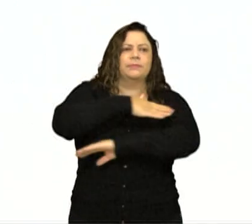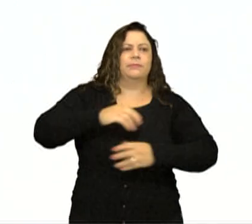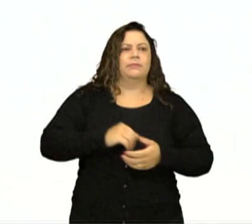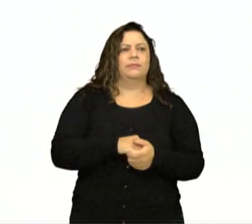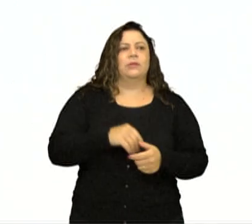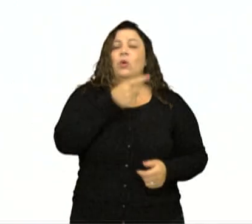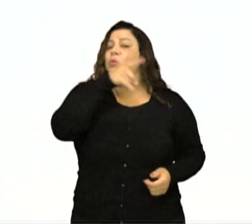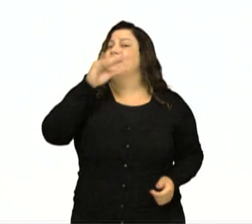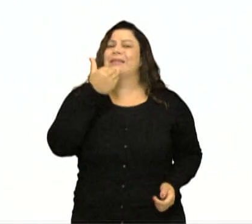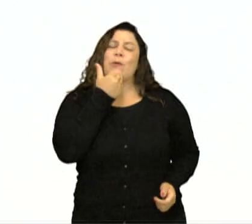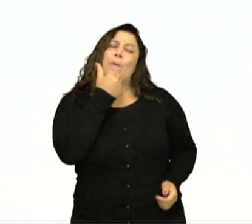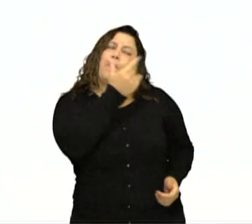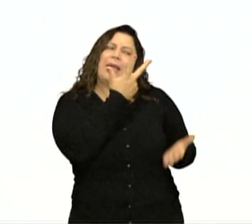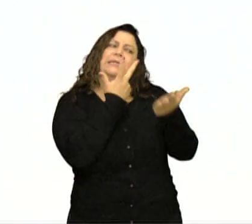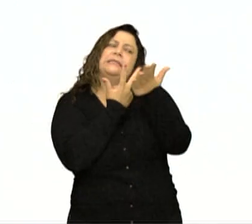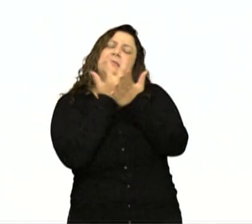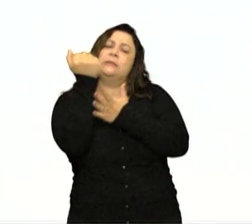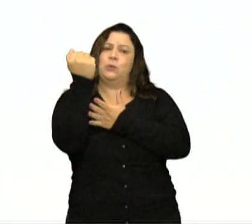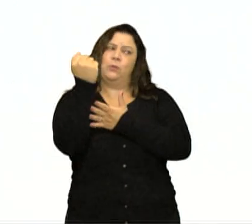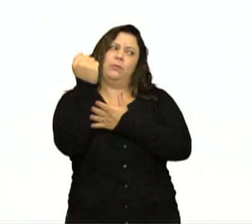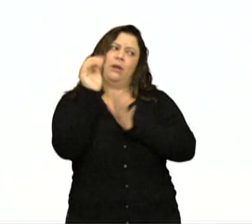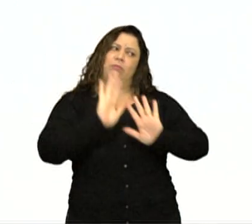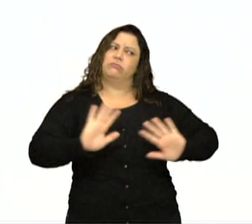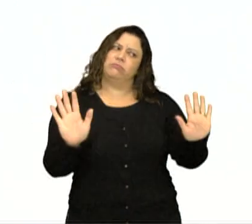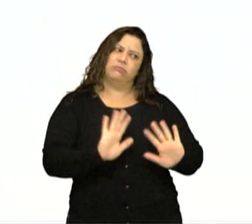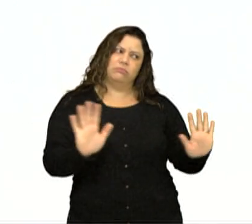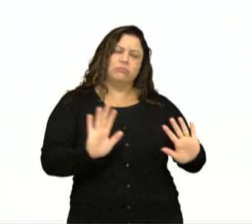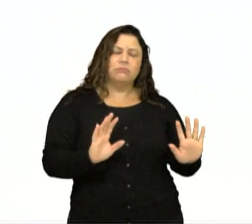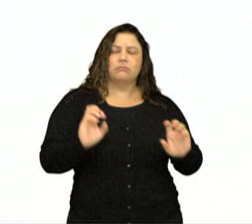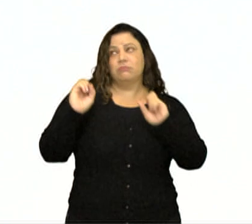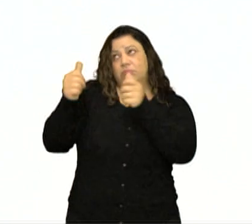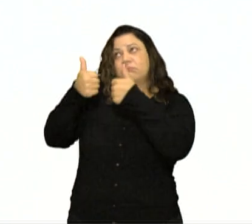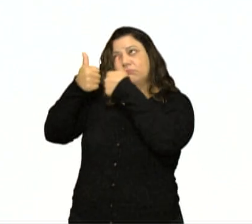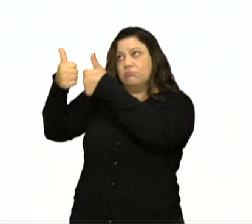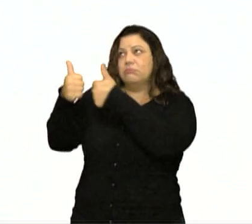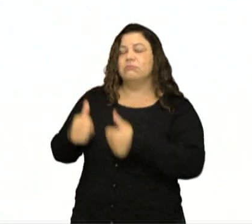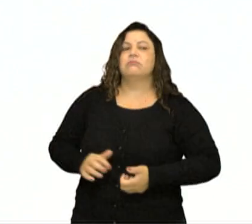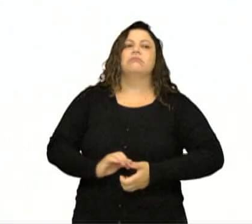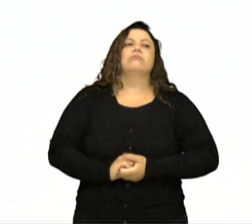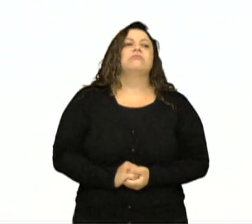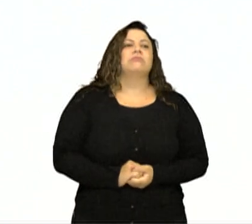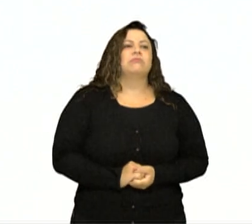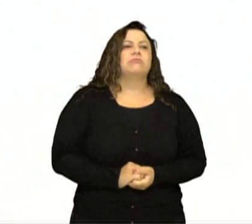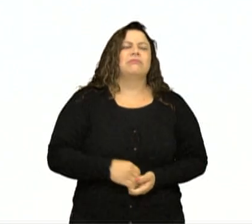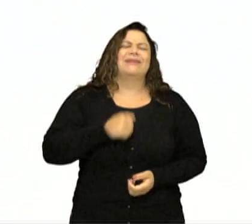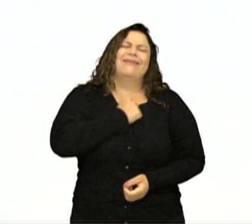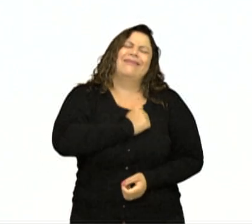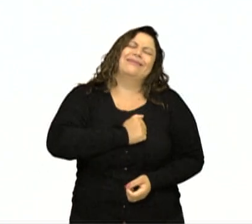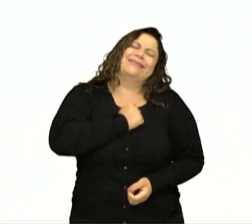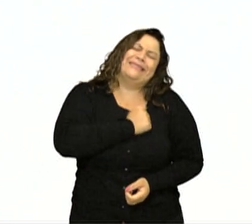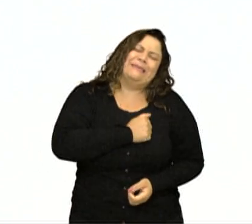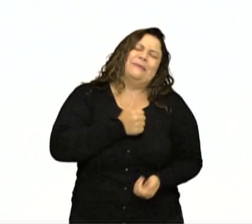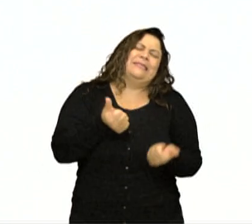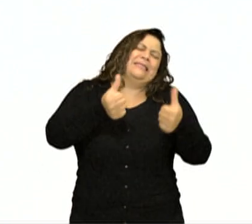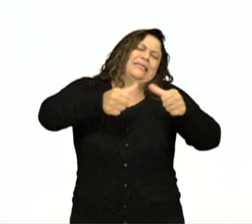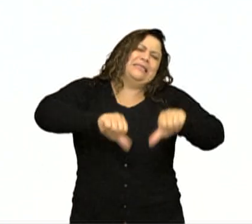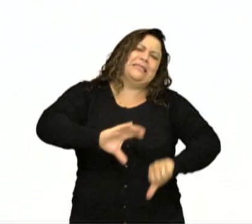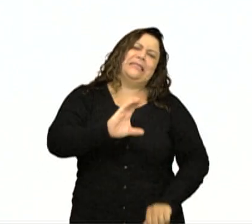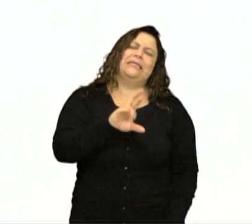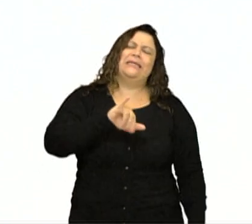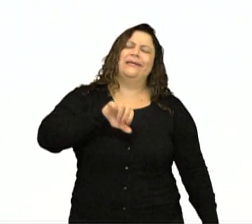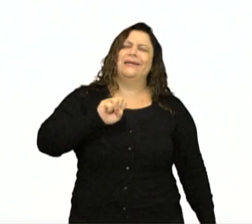peça para comprar nada, tá? Tá bom. Ai, que saudades da crise.